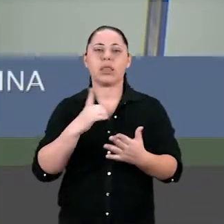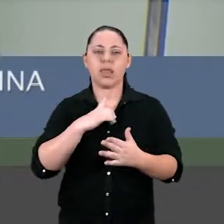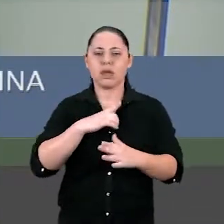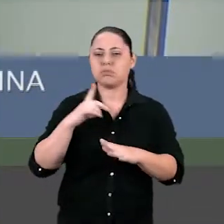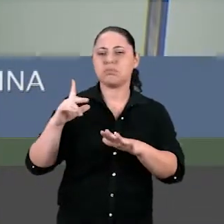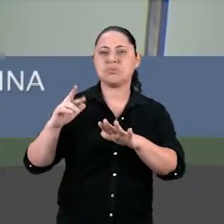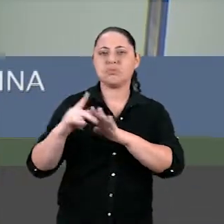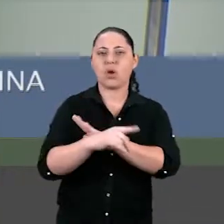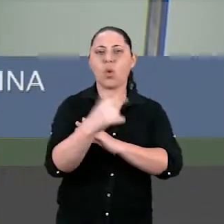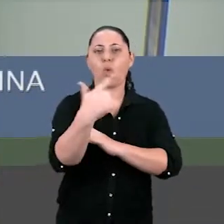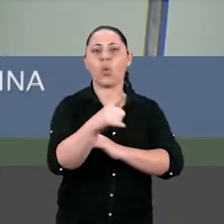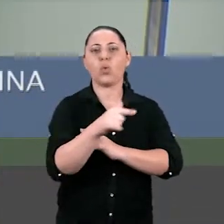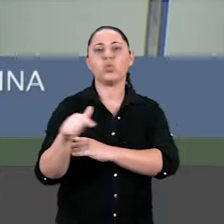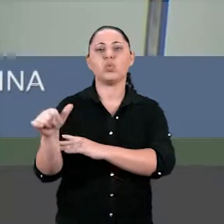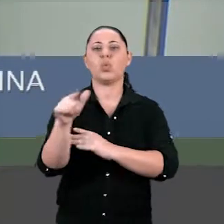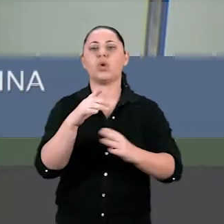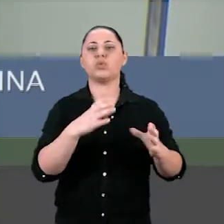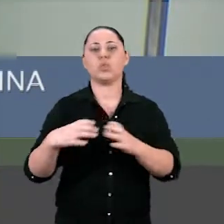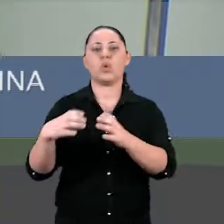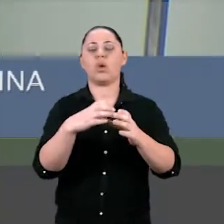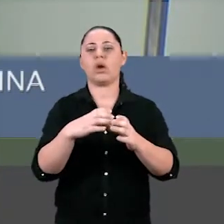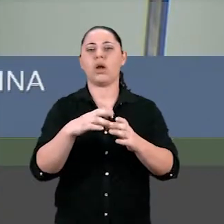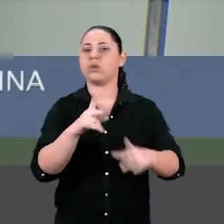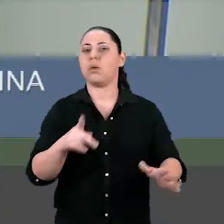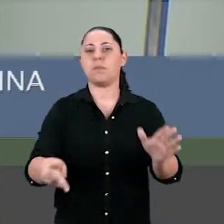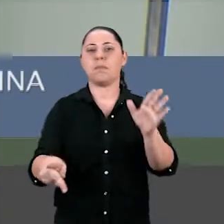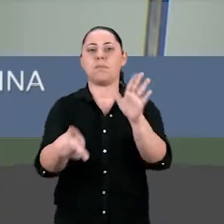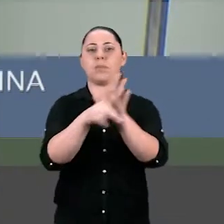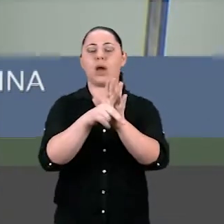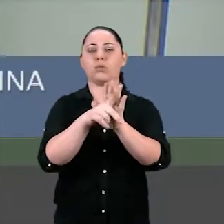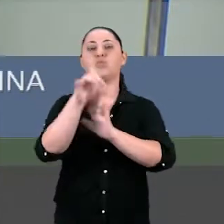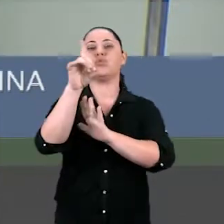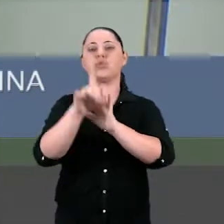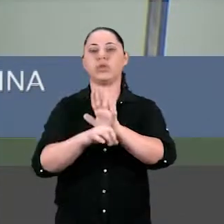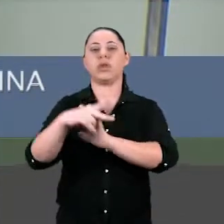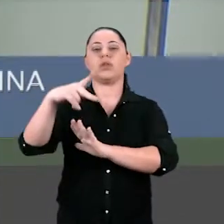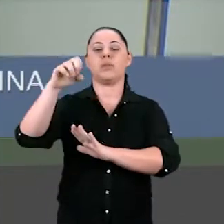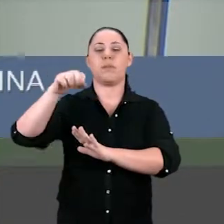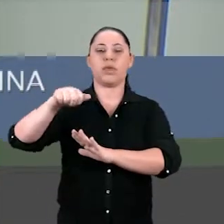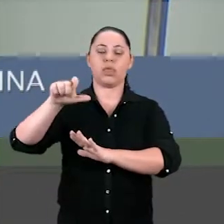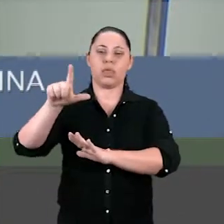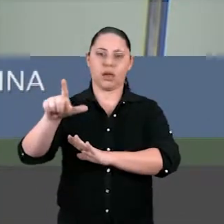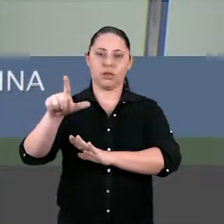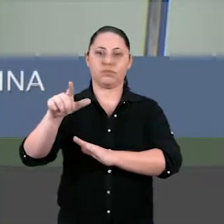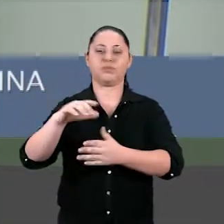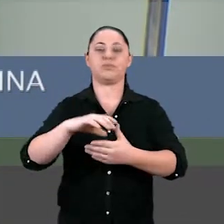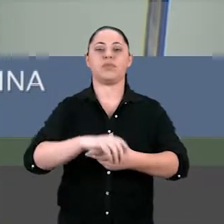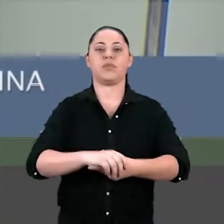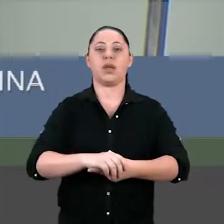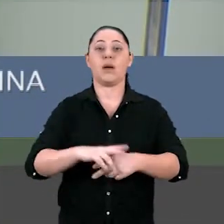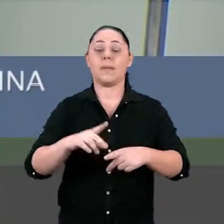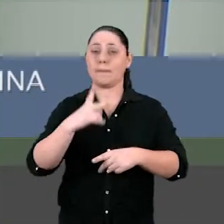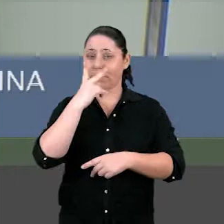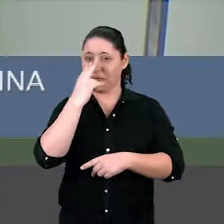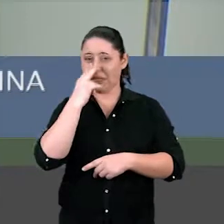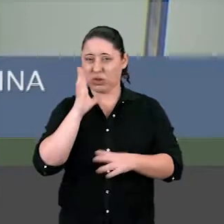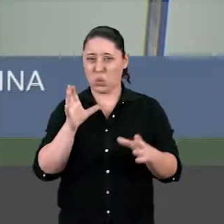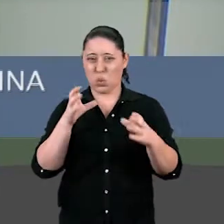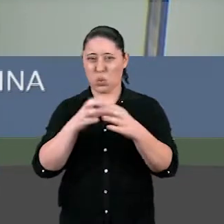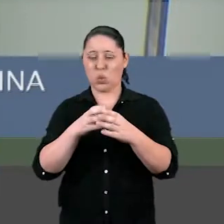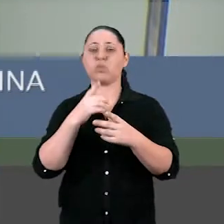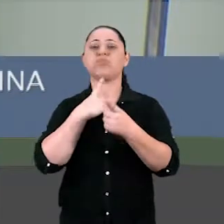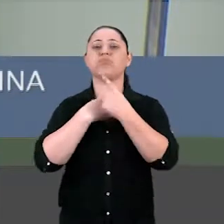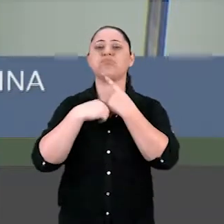que tem outro lugar de acomodação, que não seja o próprio direito penal. Portanto, me parece que esse desejo coletivo pelo uso do